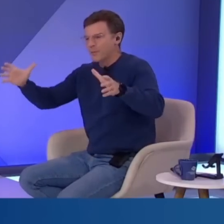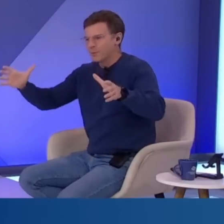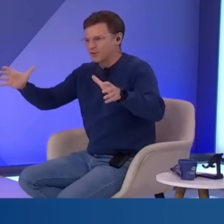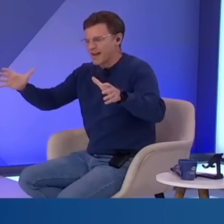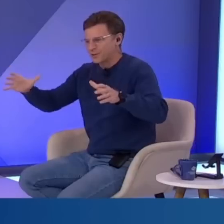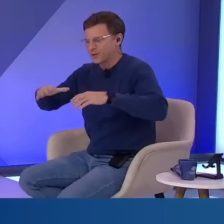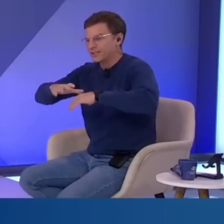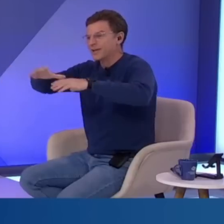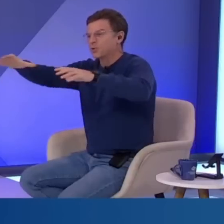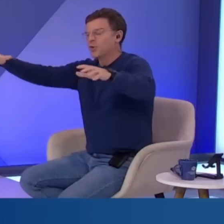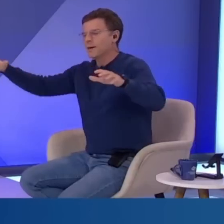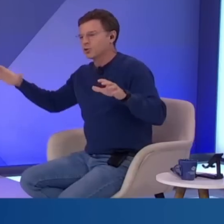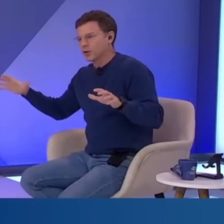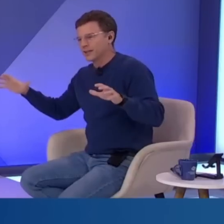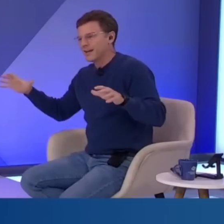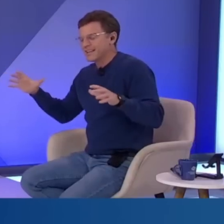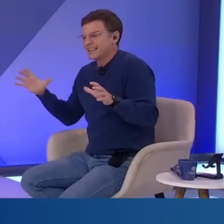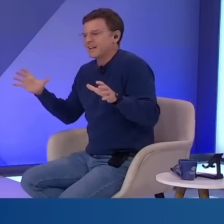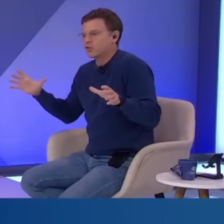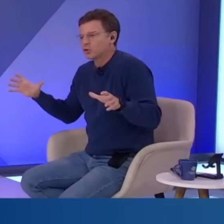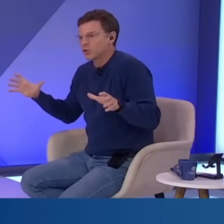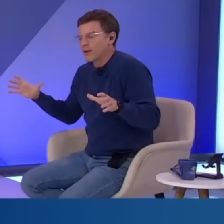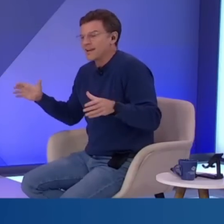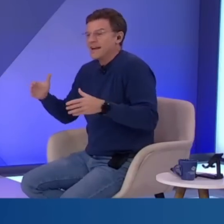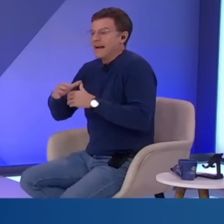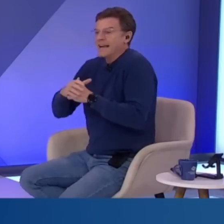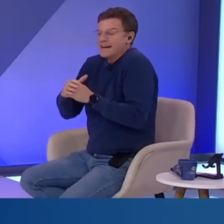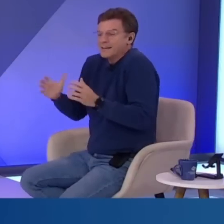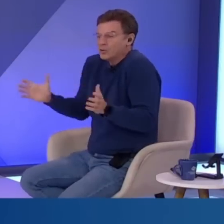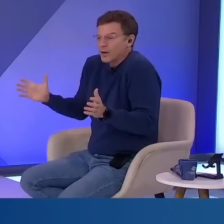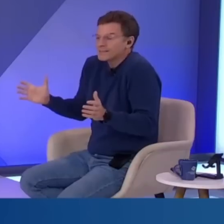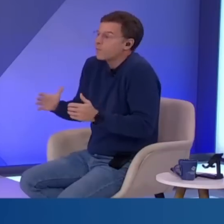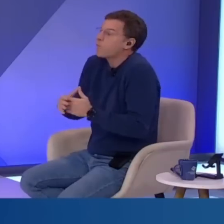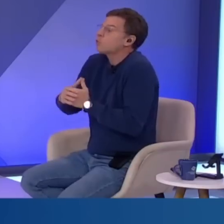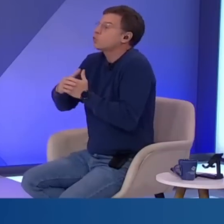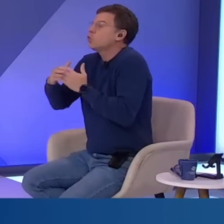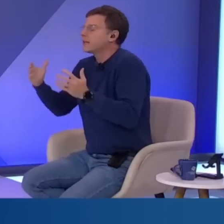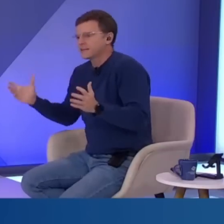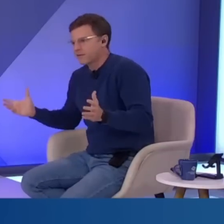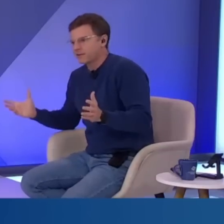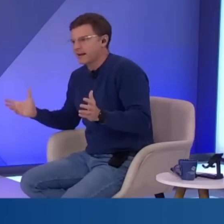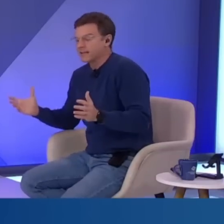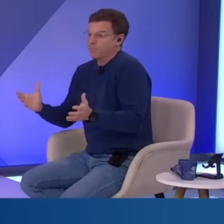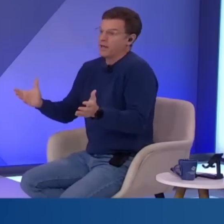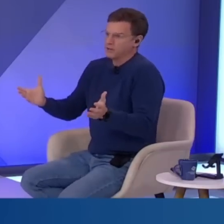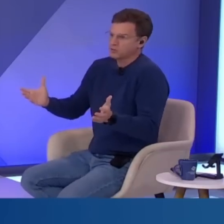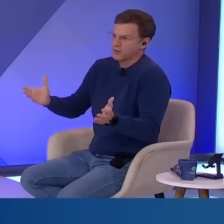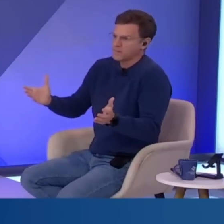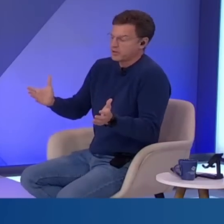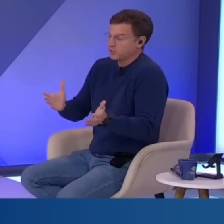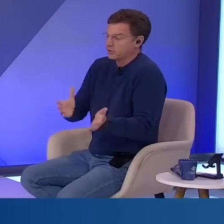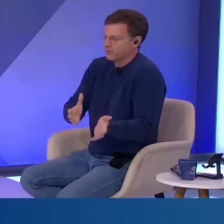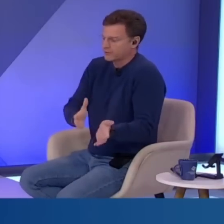o argumento do Campos Neto e da turma toda que está junto com ele, ganhando essa fortuna sem fazer nada, porque é